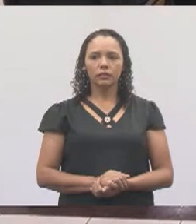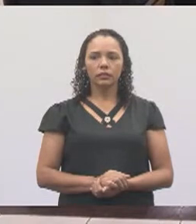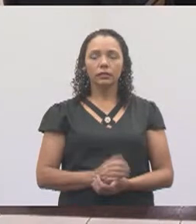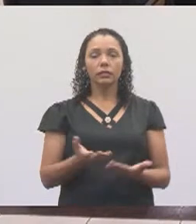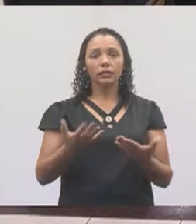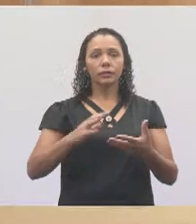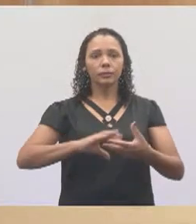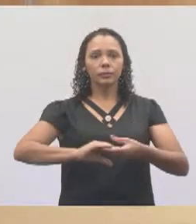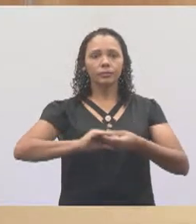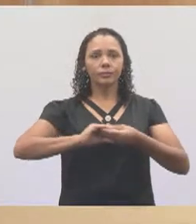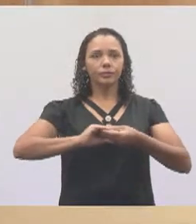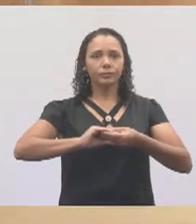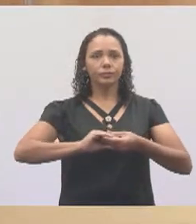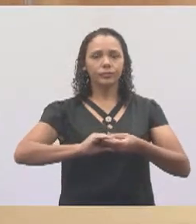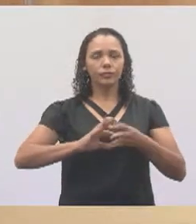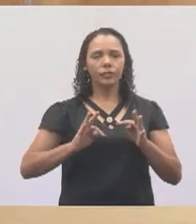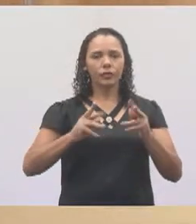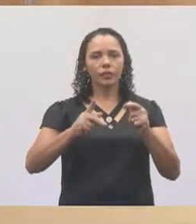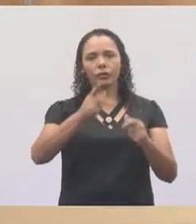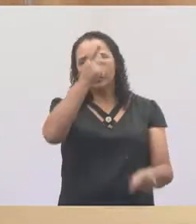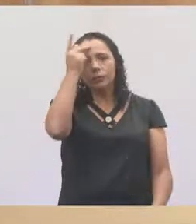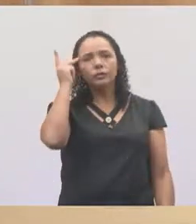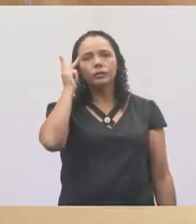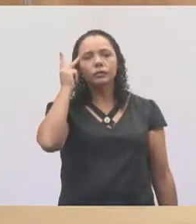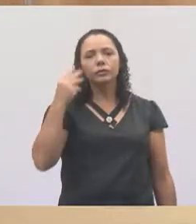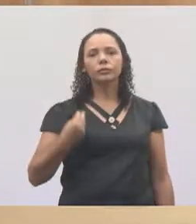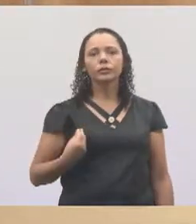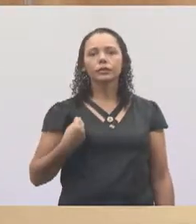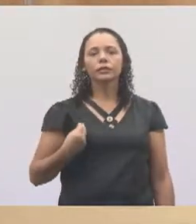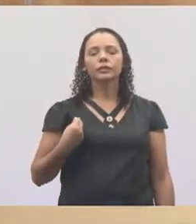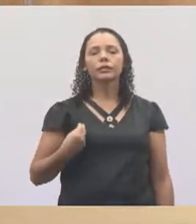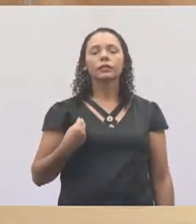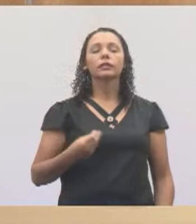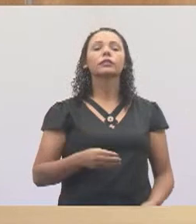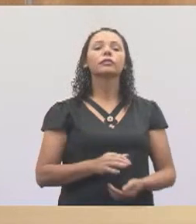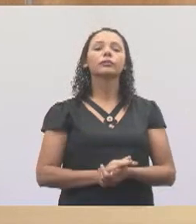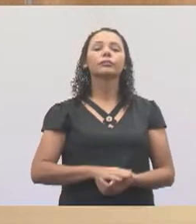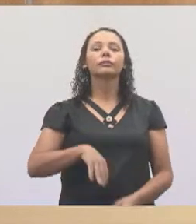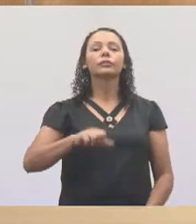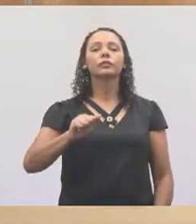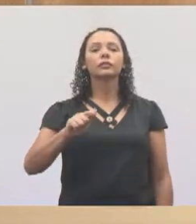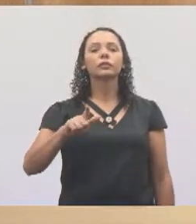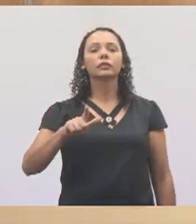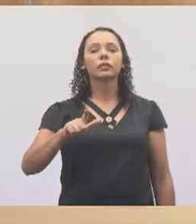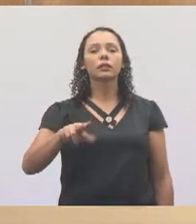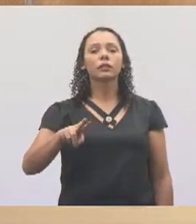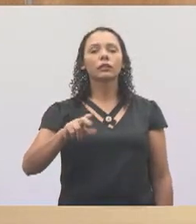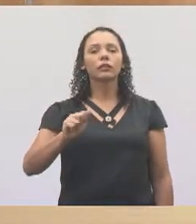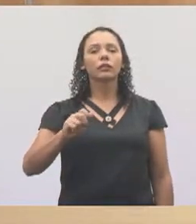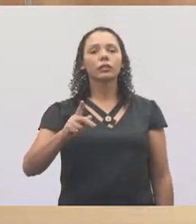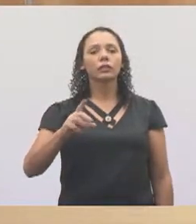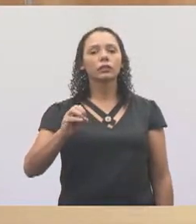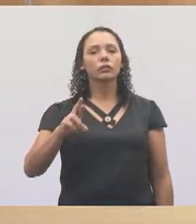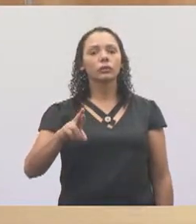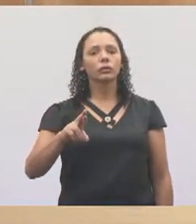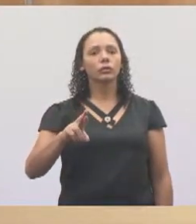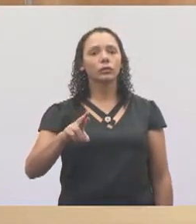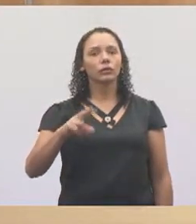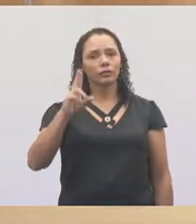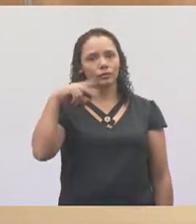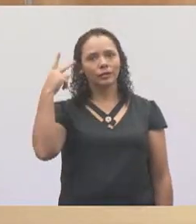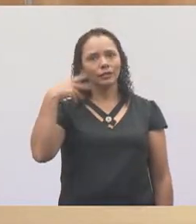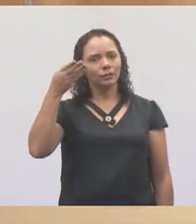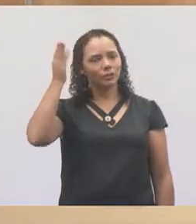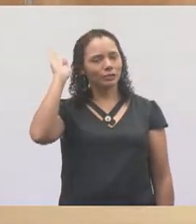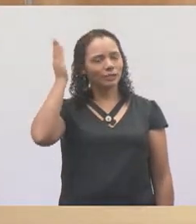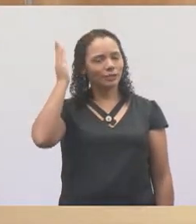Quero cumprimentar todos os presentes, Salvador Soares, que foi vereador em Taubaté, prestigiando a gente aqui